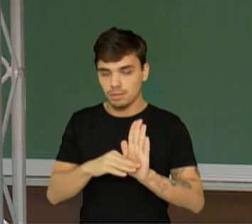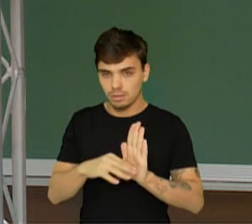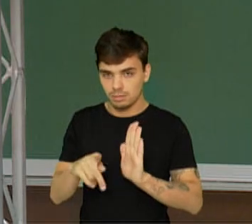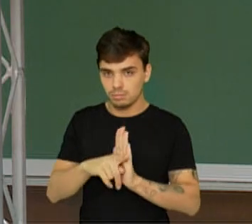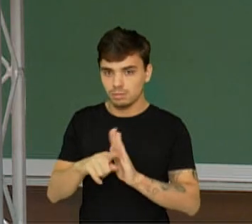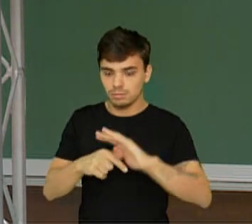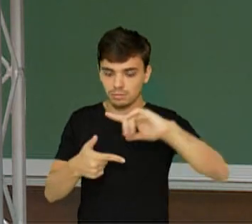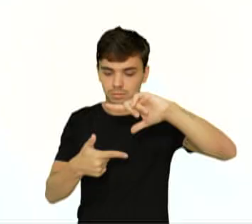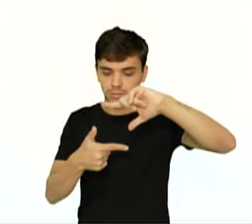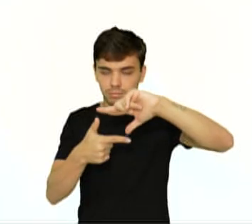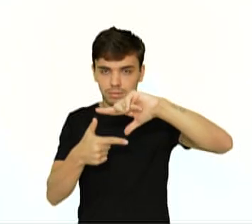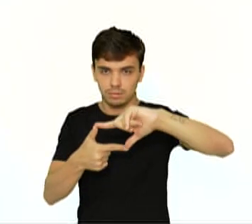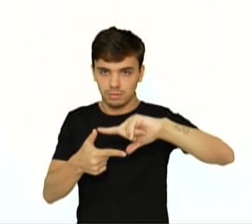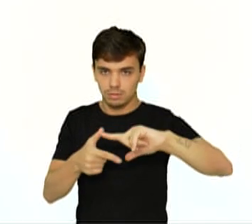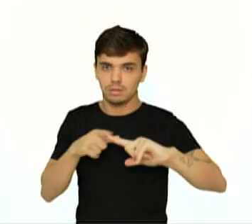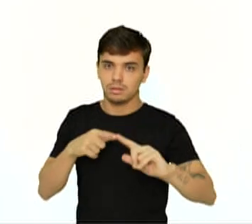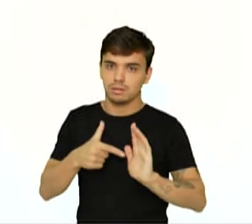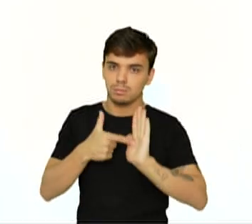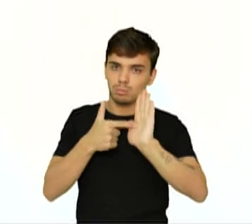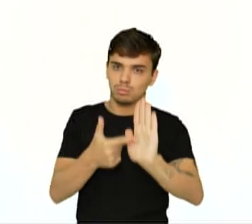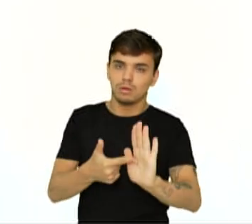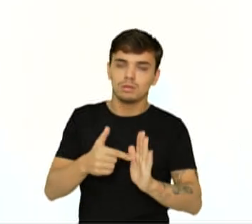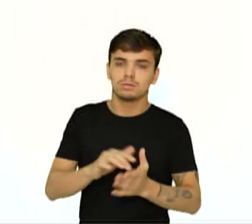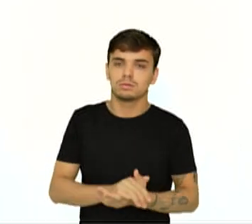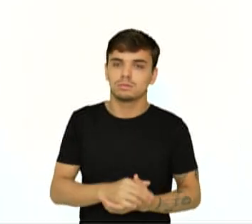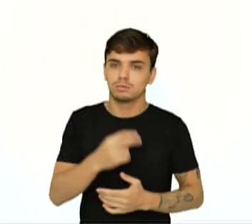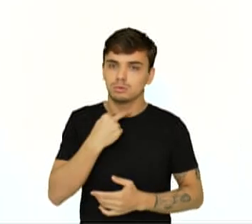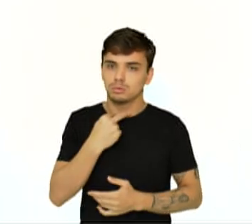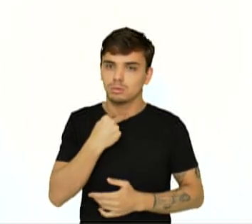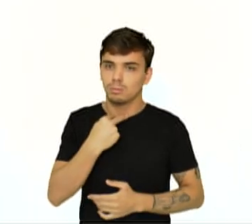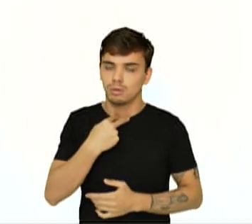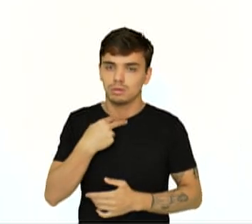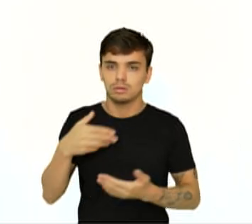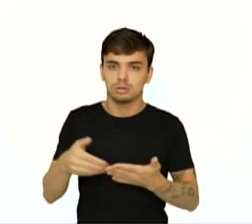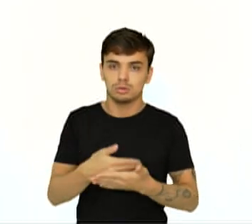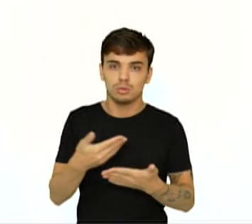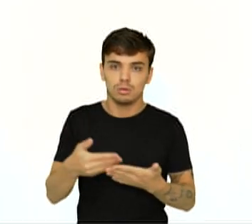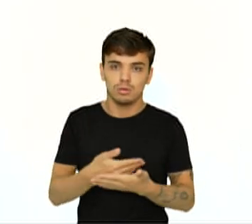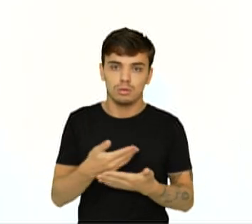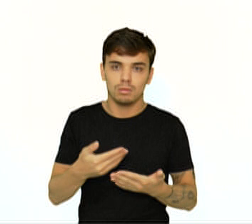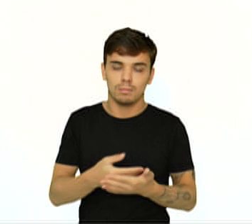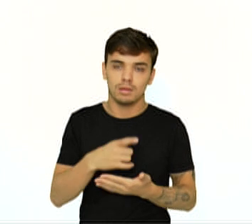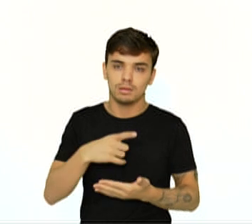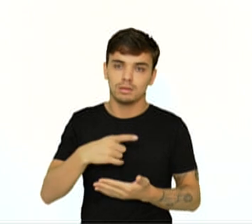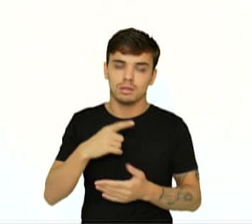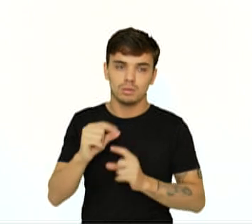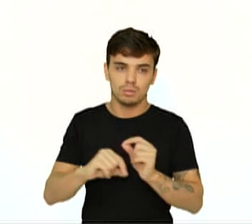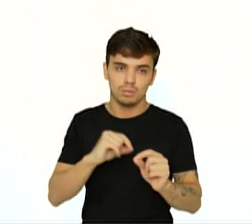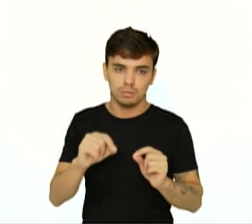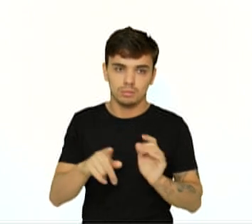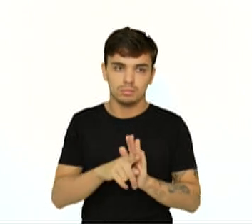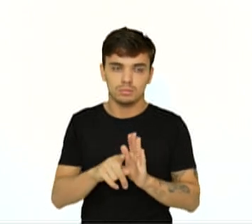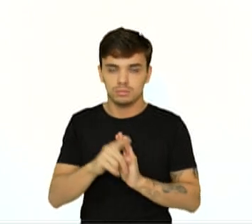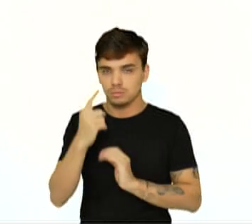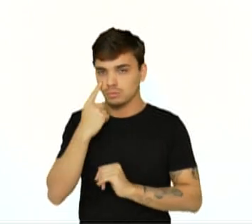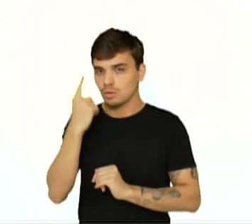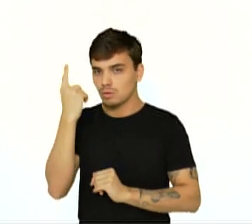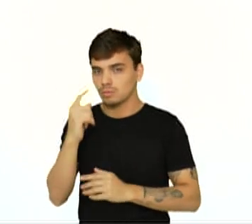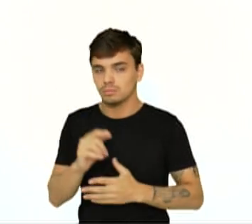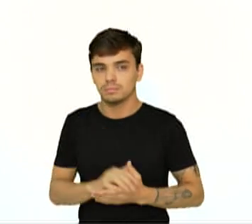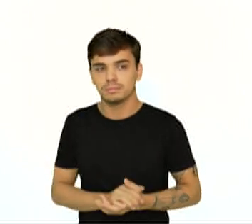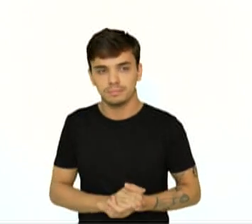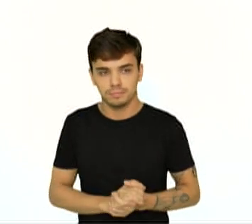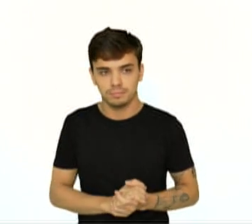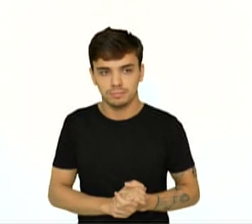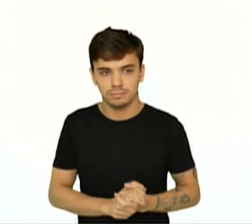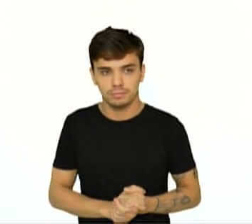tirinha acá em destaque, aqui em destaque. Não puedo tomar la sopa porque sou una viejita de pulso tembleque e se